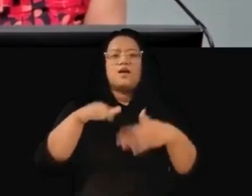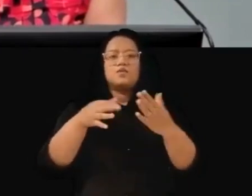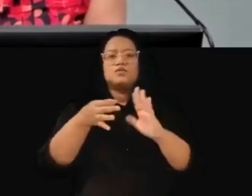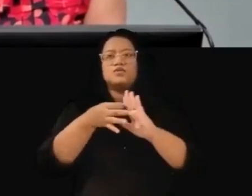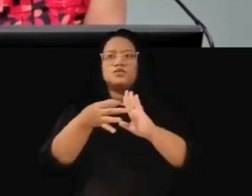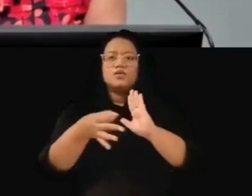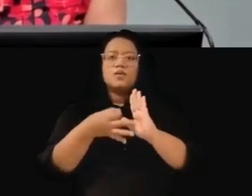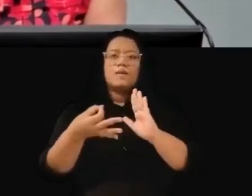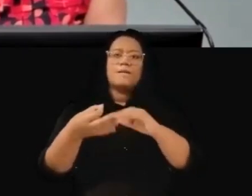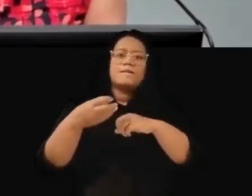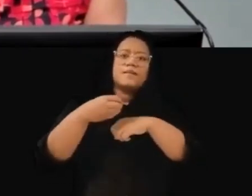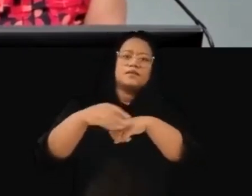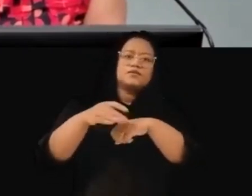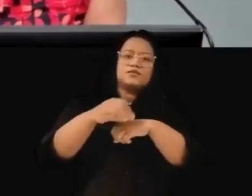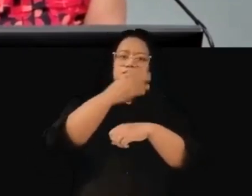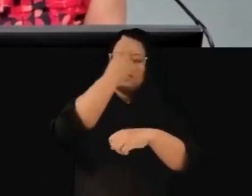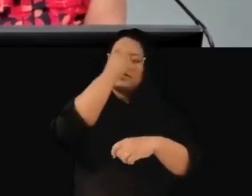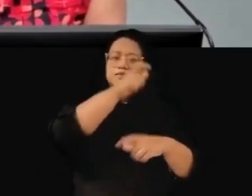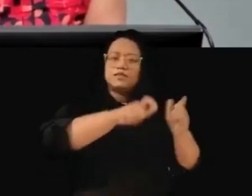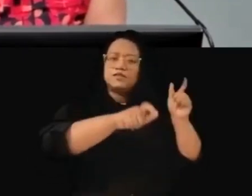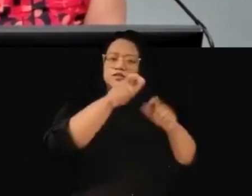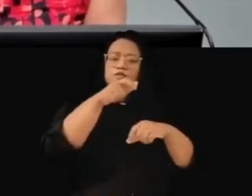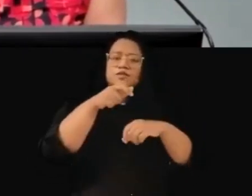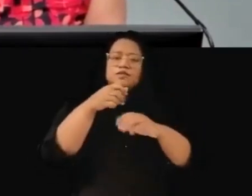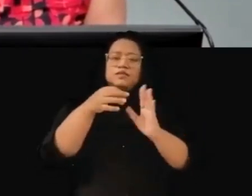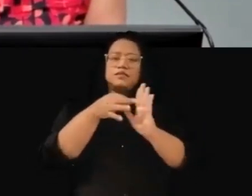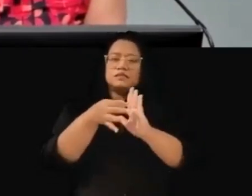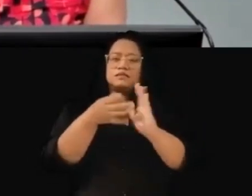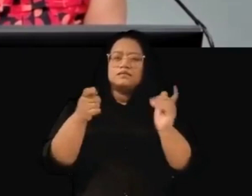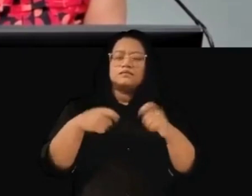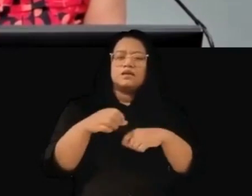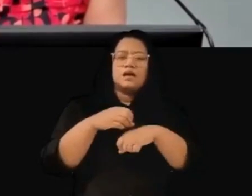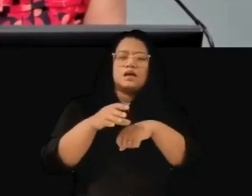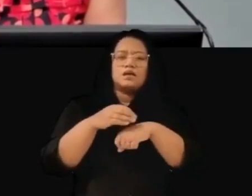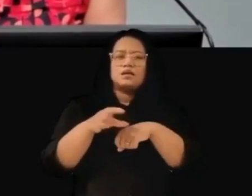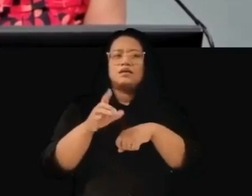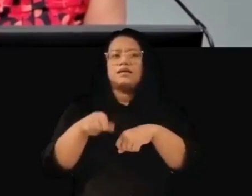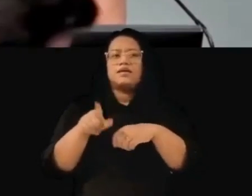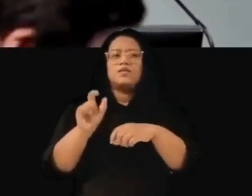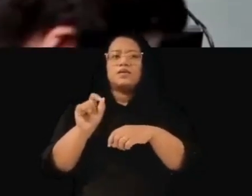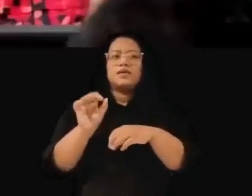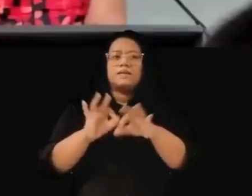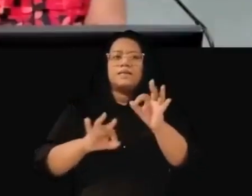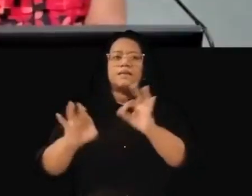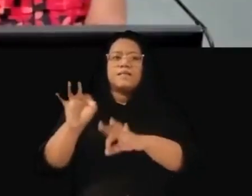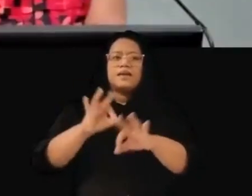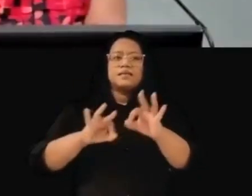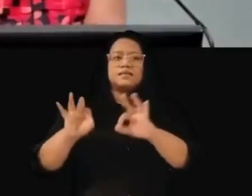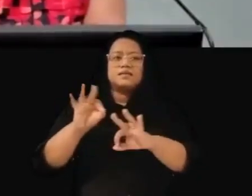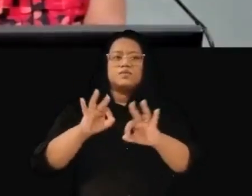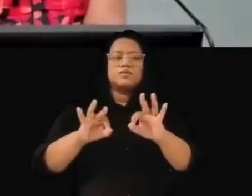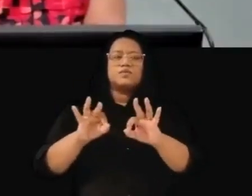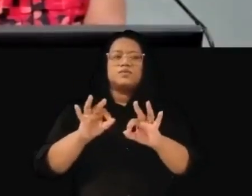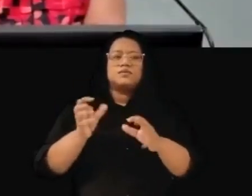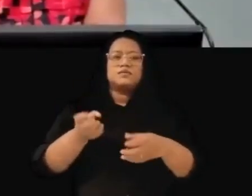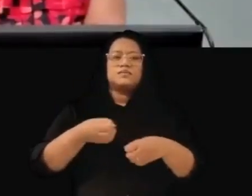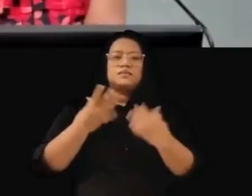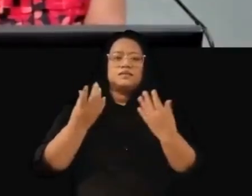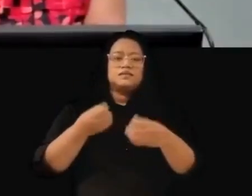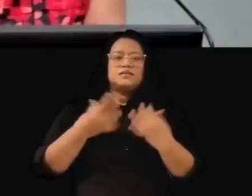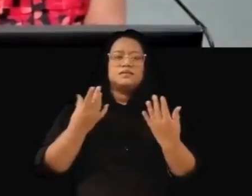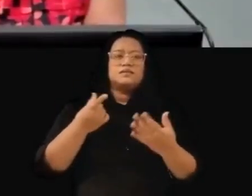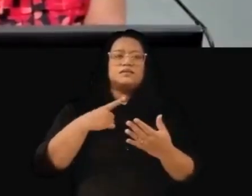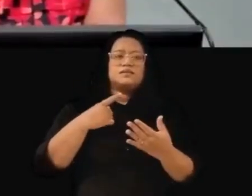para sugerir pessoas que possam opinar, na preparação da manifestação, né? Existem já